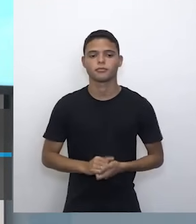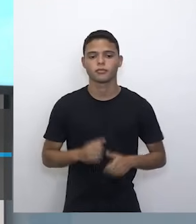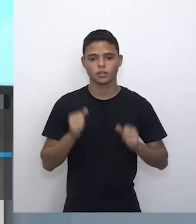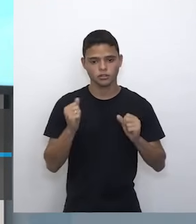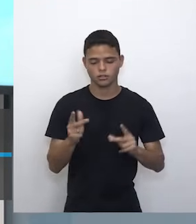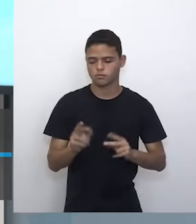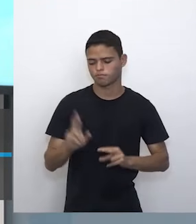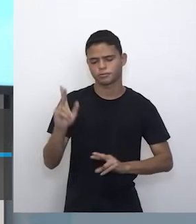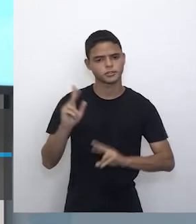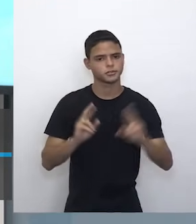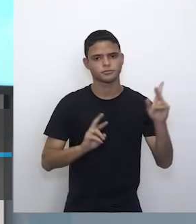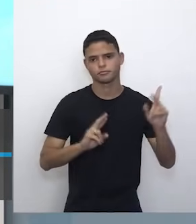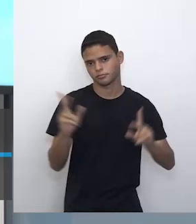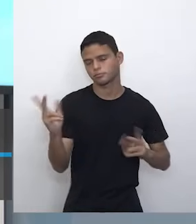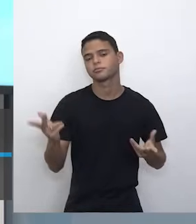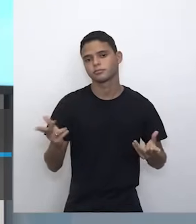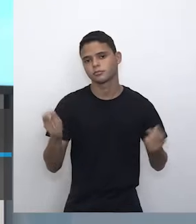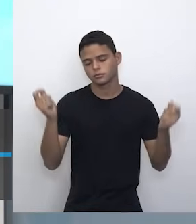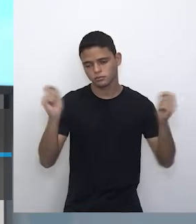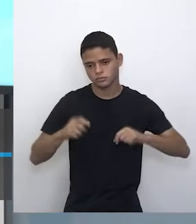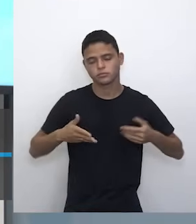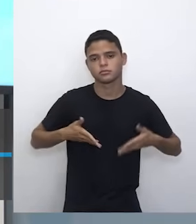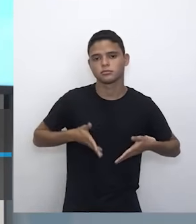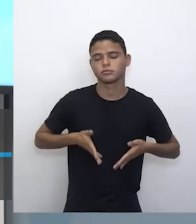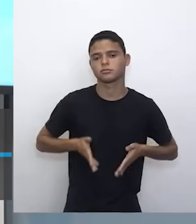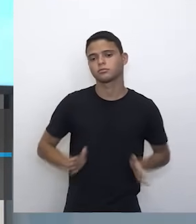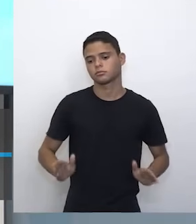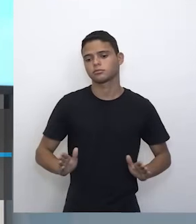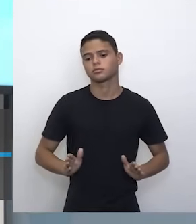são diferentes formas de reprodução